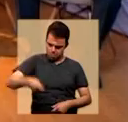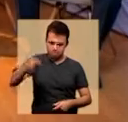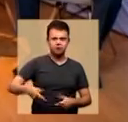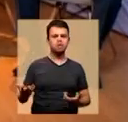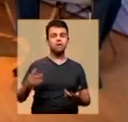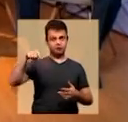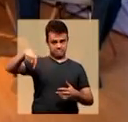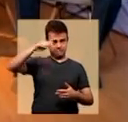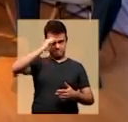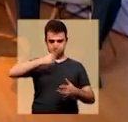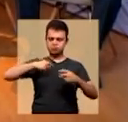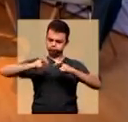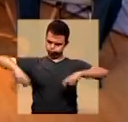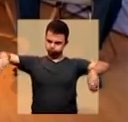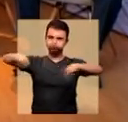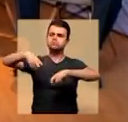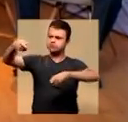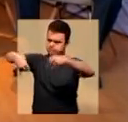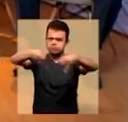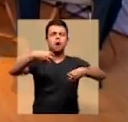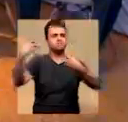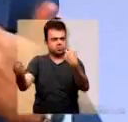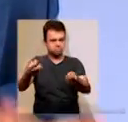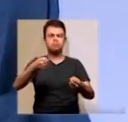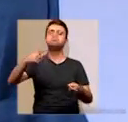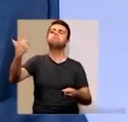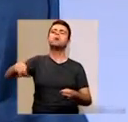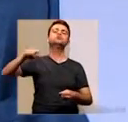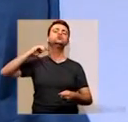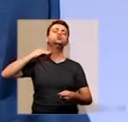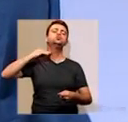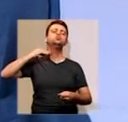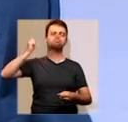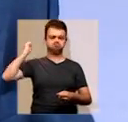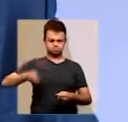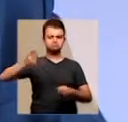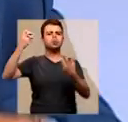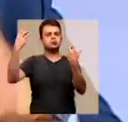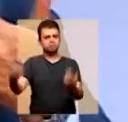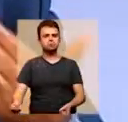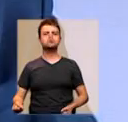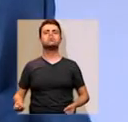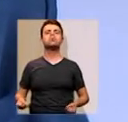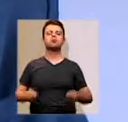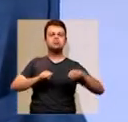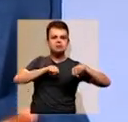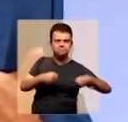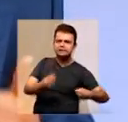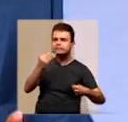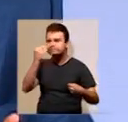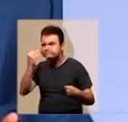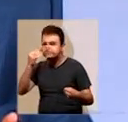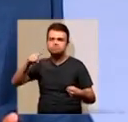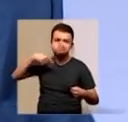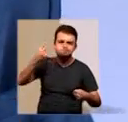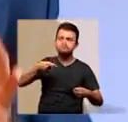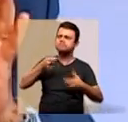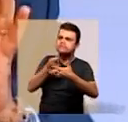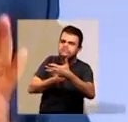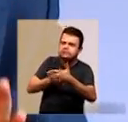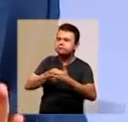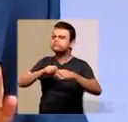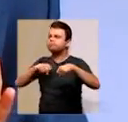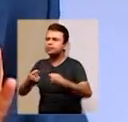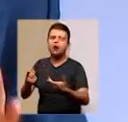O júri aqui em Rio Preto acolheu essa tese, o juiz também acolheu. A defesa recorreu, foi para o Tribunal de Justiça e